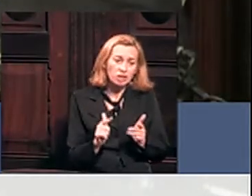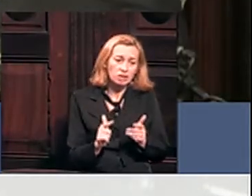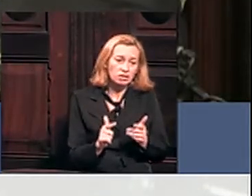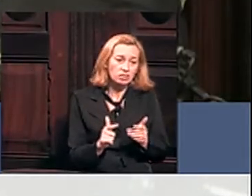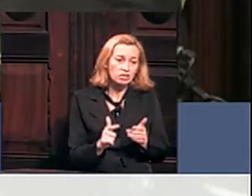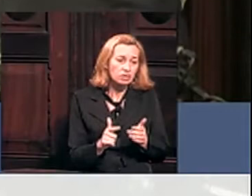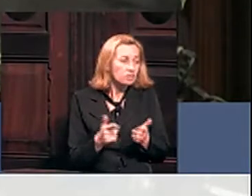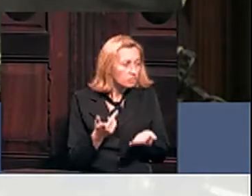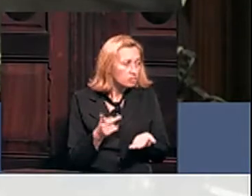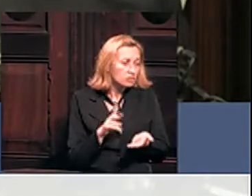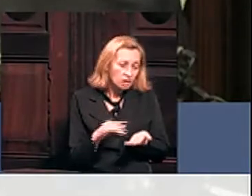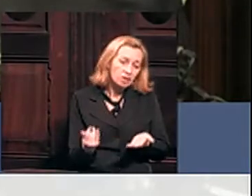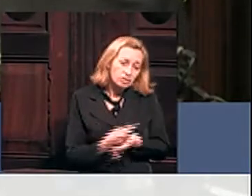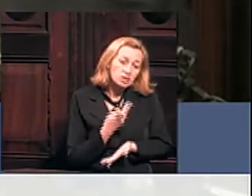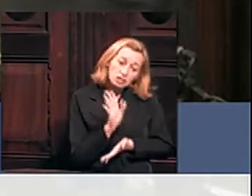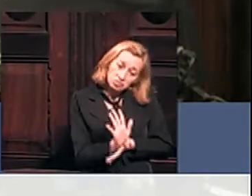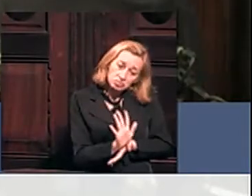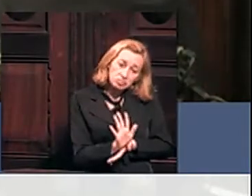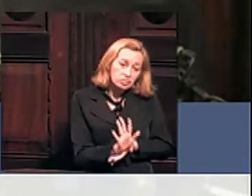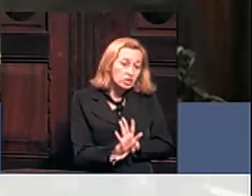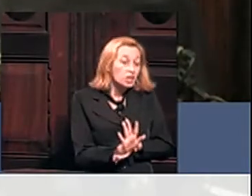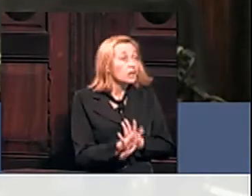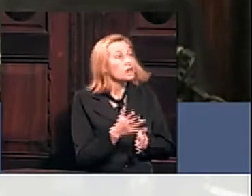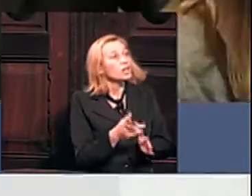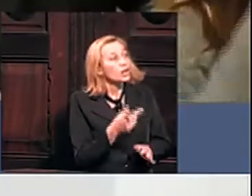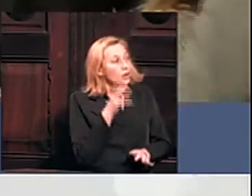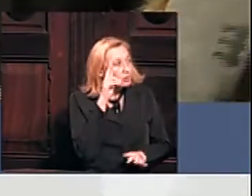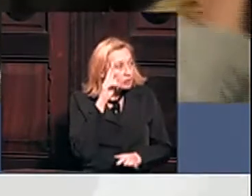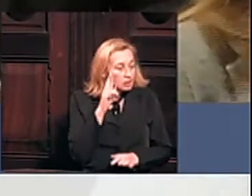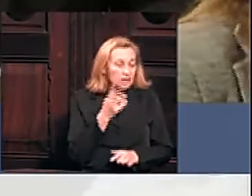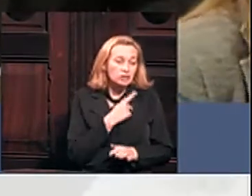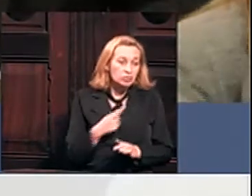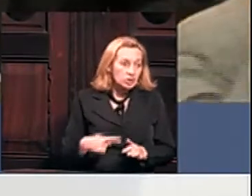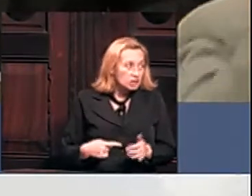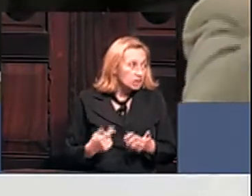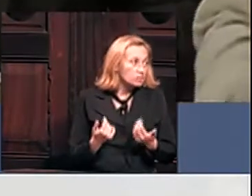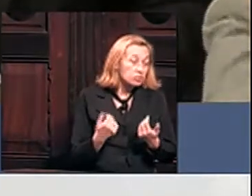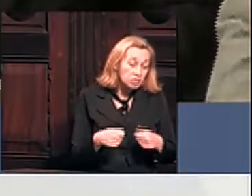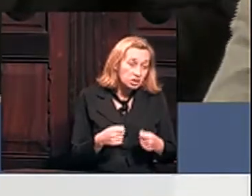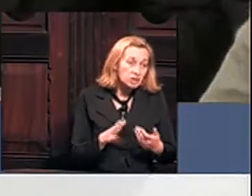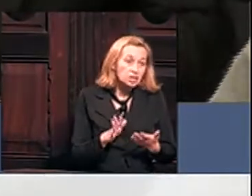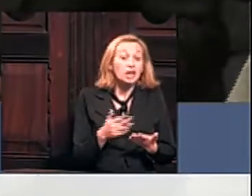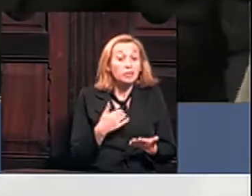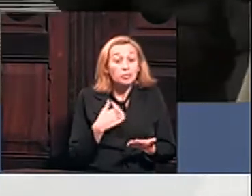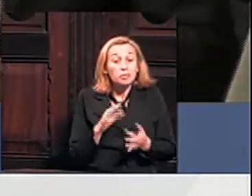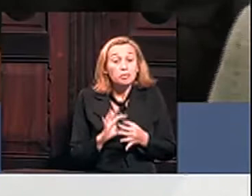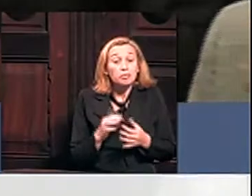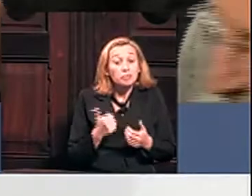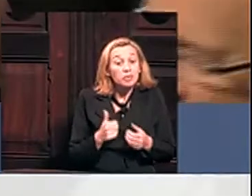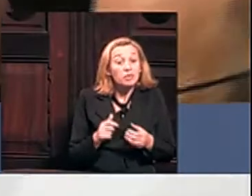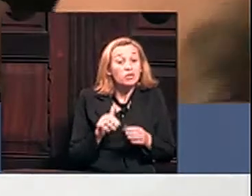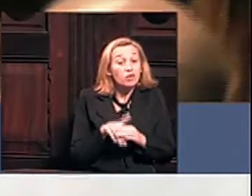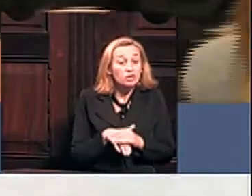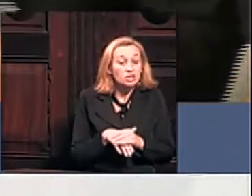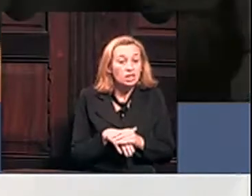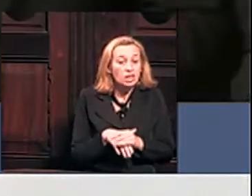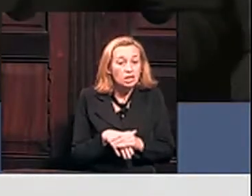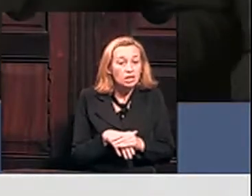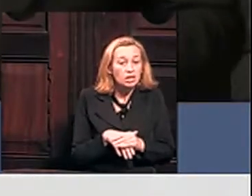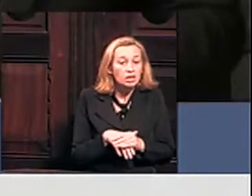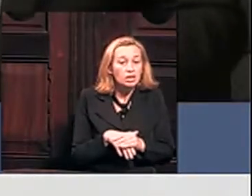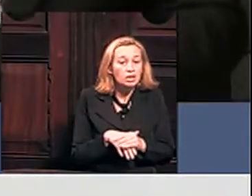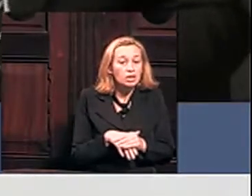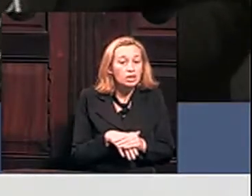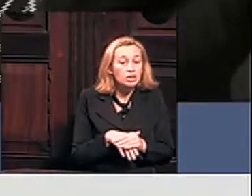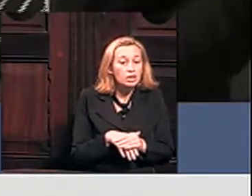primeiro. O plenário acolheu tudo que Vossa Excelência. Eu sei, mas vou votar, mas deixa eu votar então. Deixa eu votar. Encaminhando o pedido, Vossa Excelência votar primeiro ao deixa eu